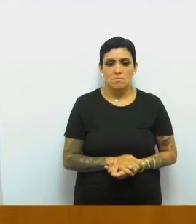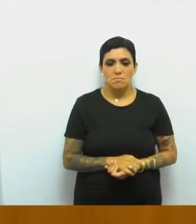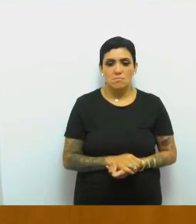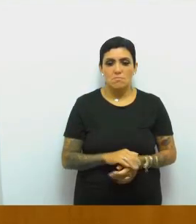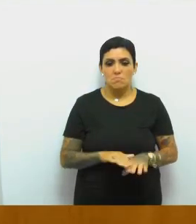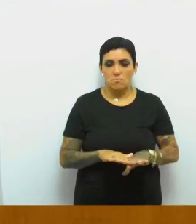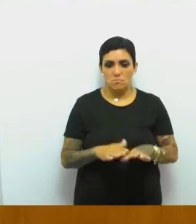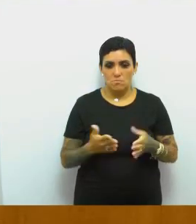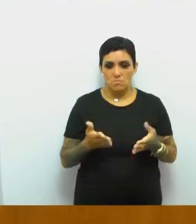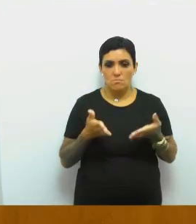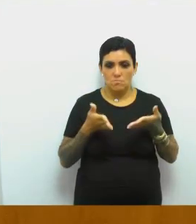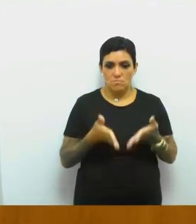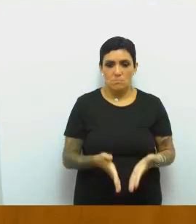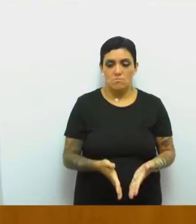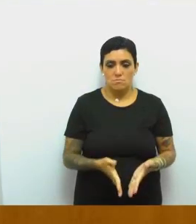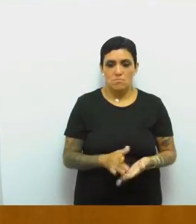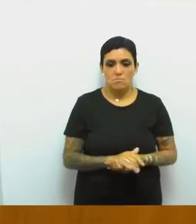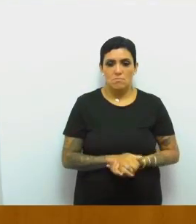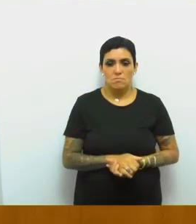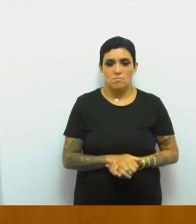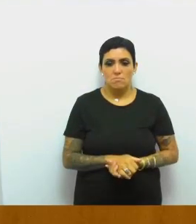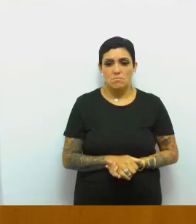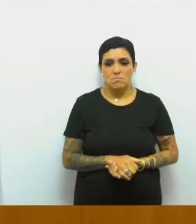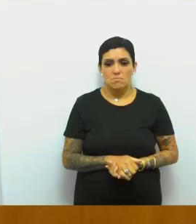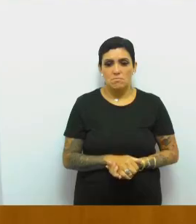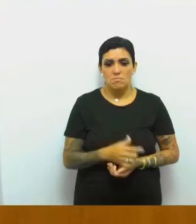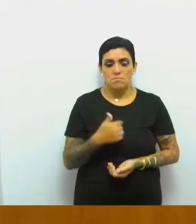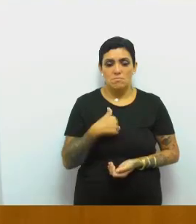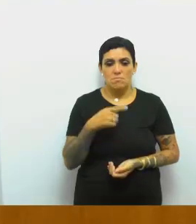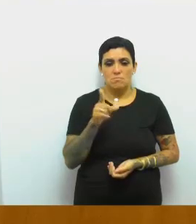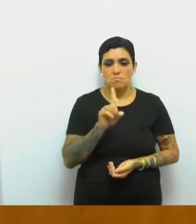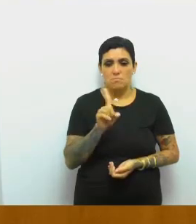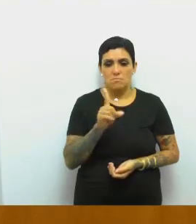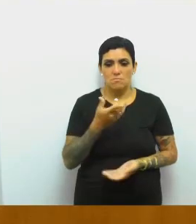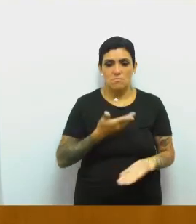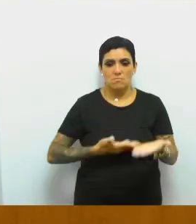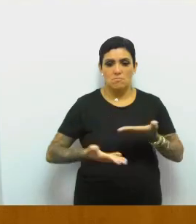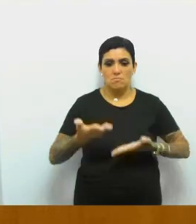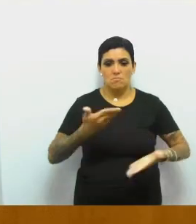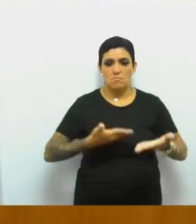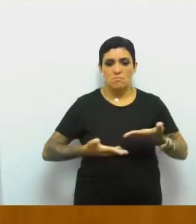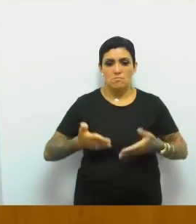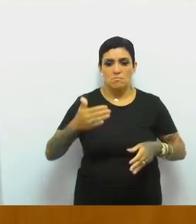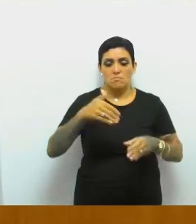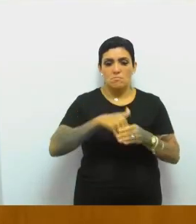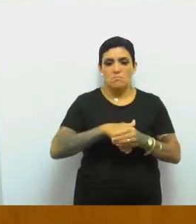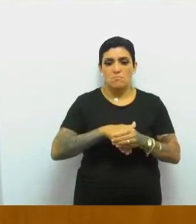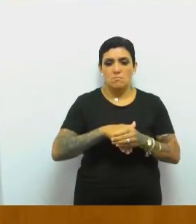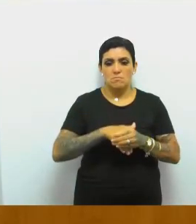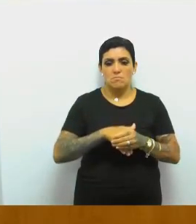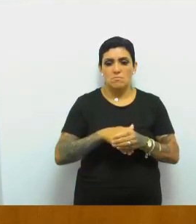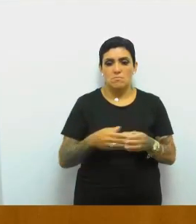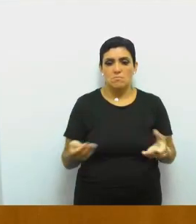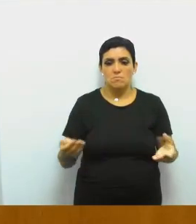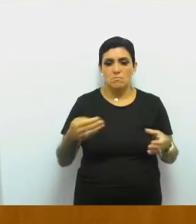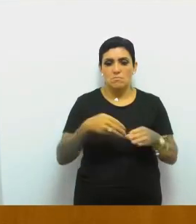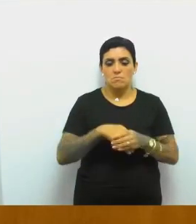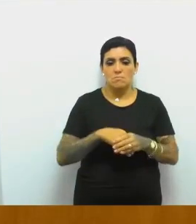quando veio agora para a votação, eu também não participei da votação dela dentro da comissão. Então,